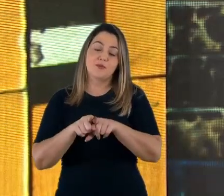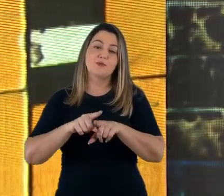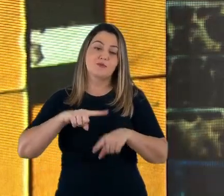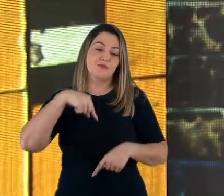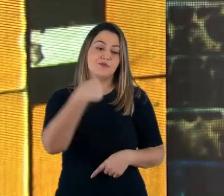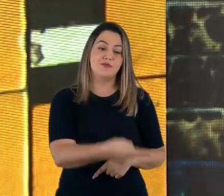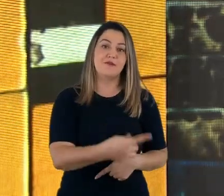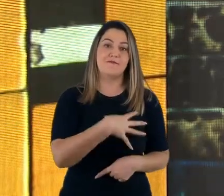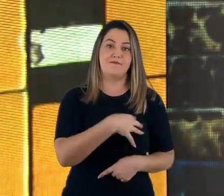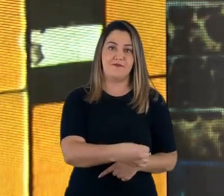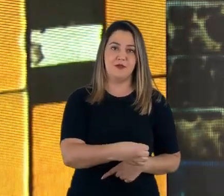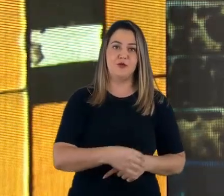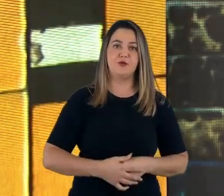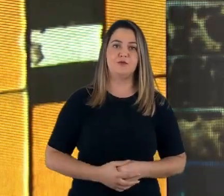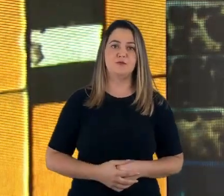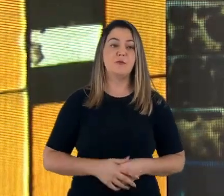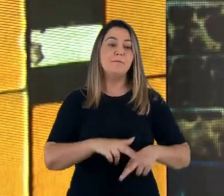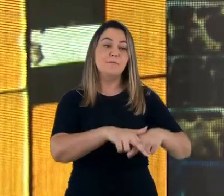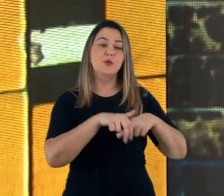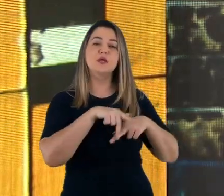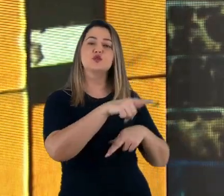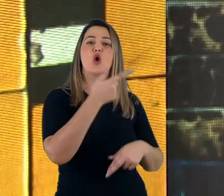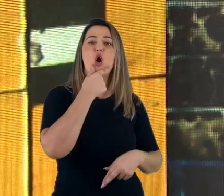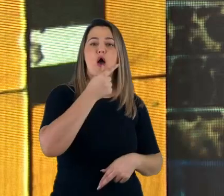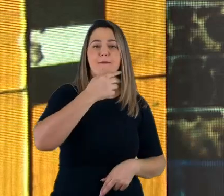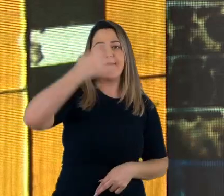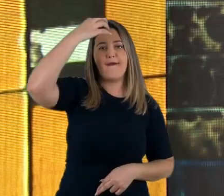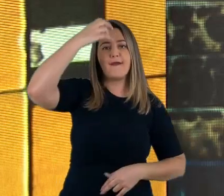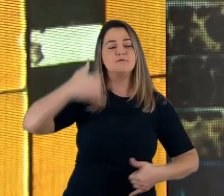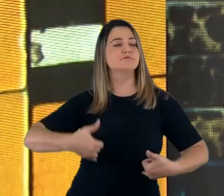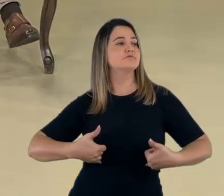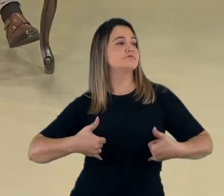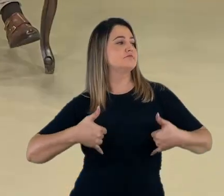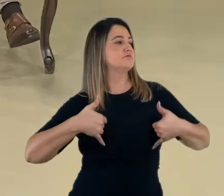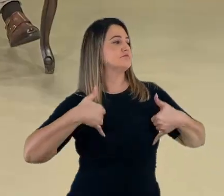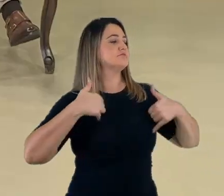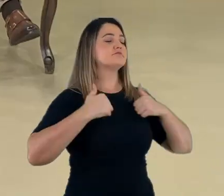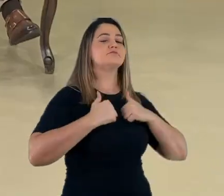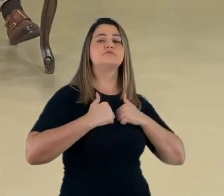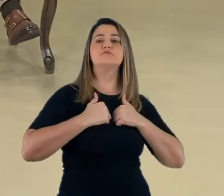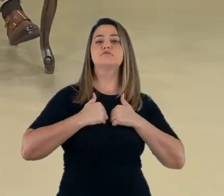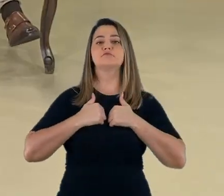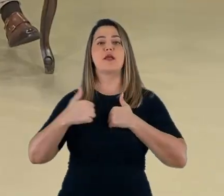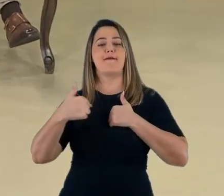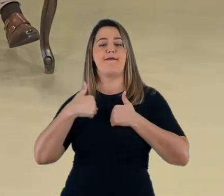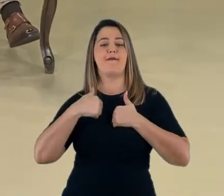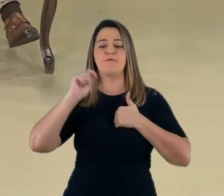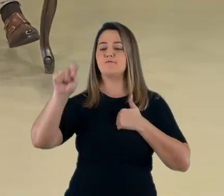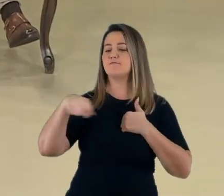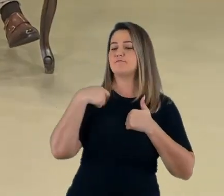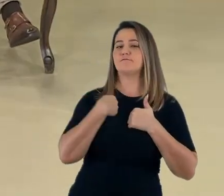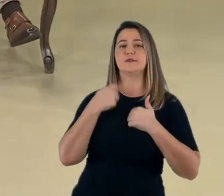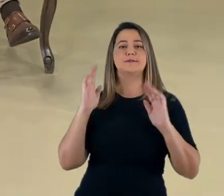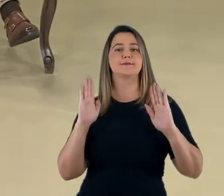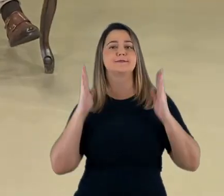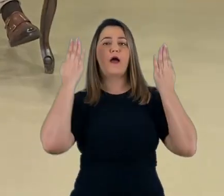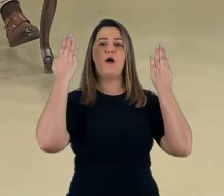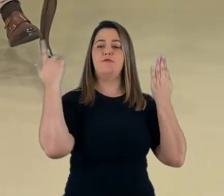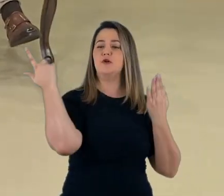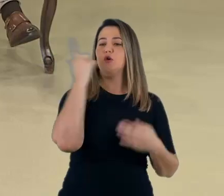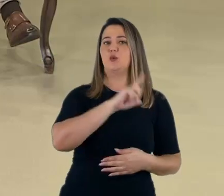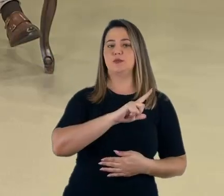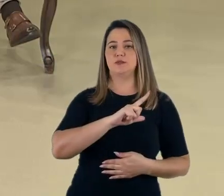sentir seguro e arrogante em sua alienação. E por falar em Belsazar, um dos